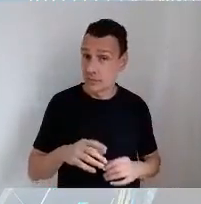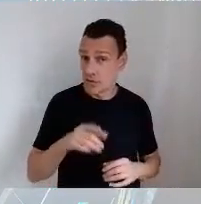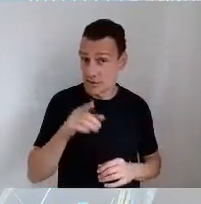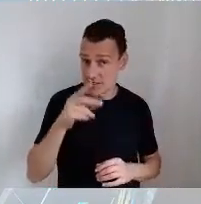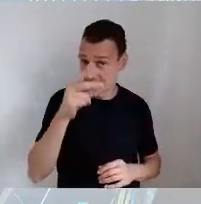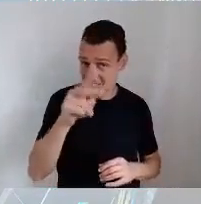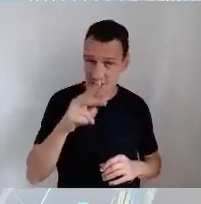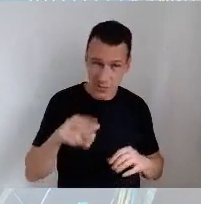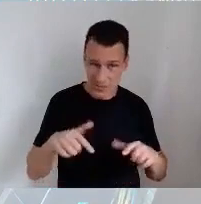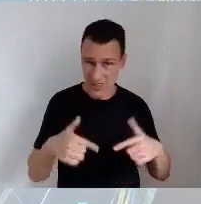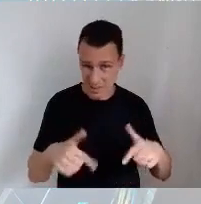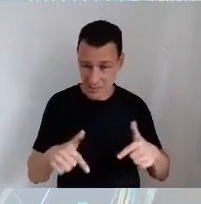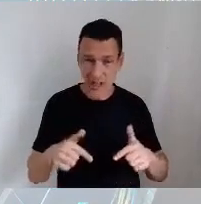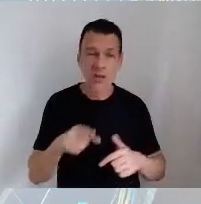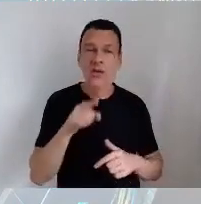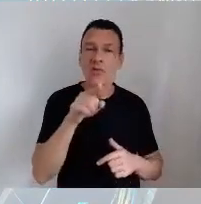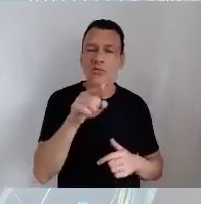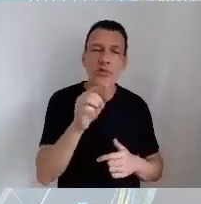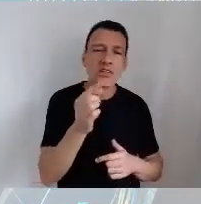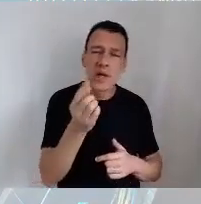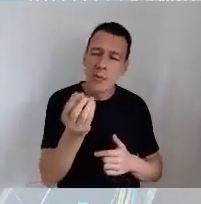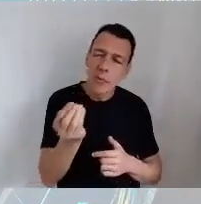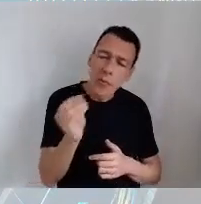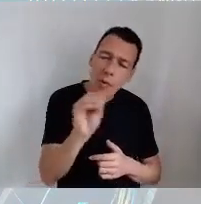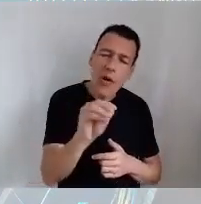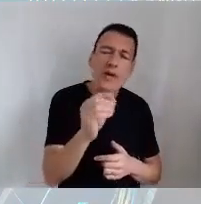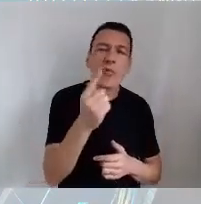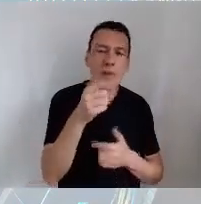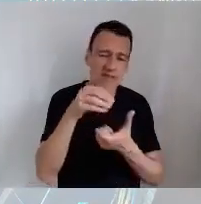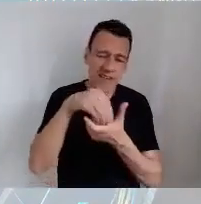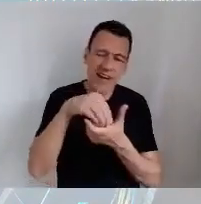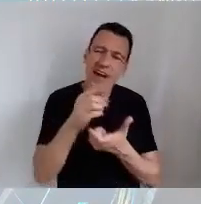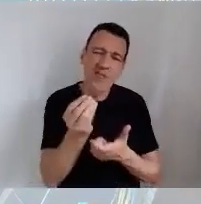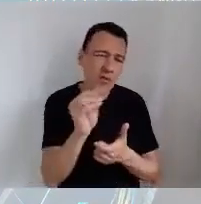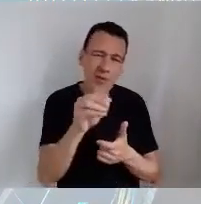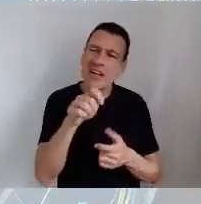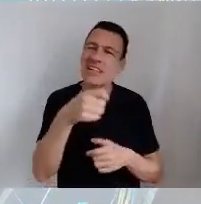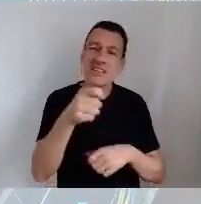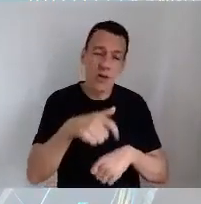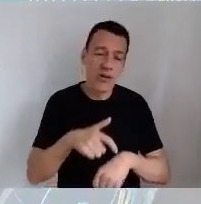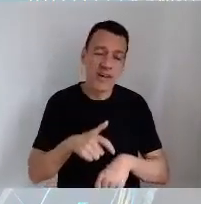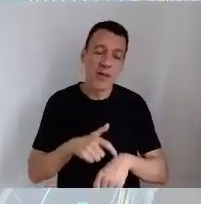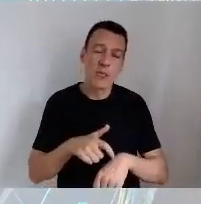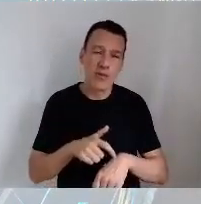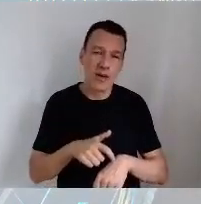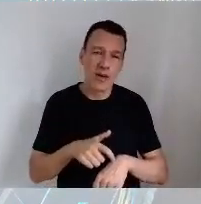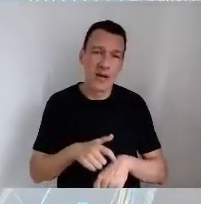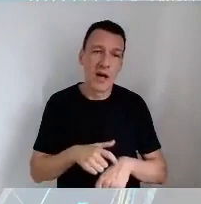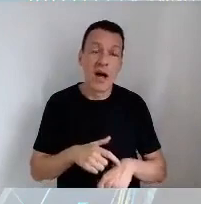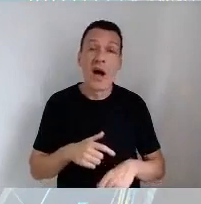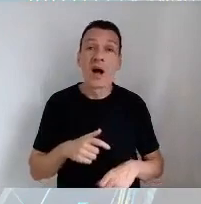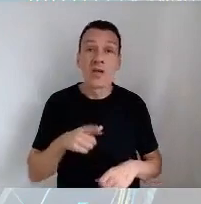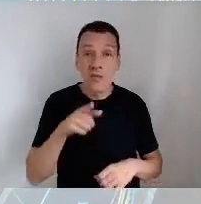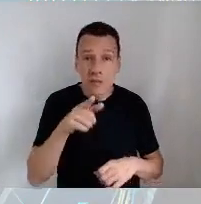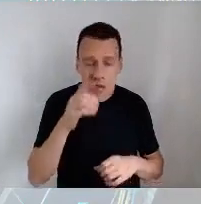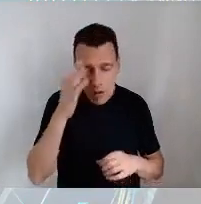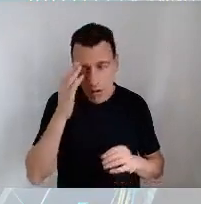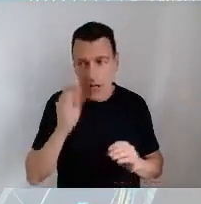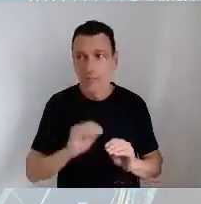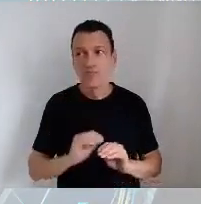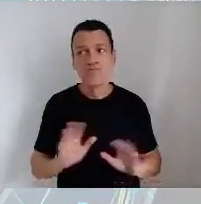rotina uma variavel Zinha importante chamada tempo aí você começa a perceber que pensar só em código não é